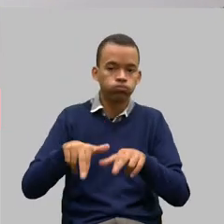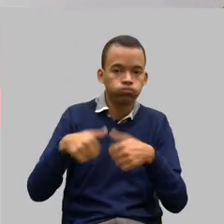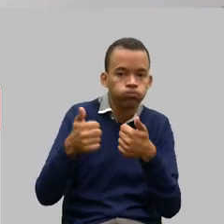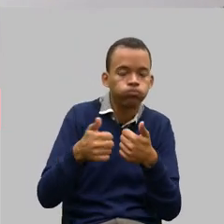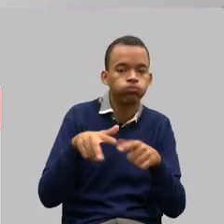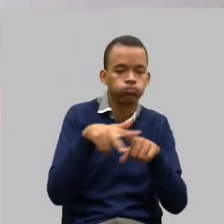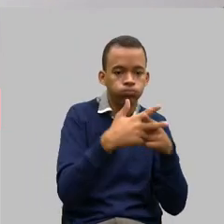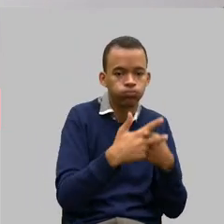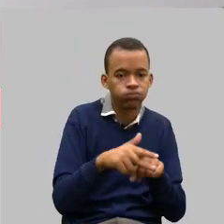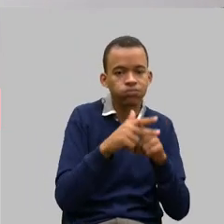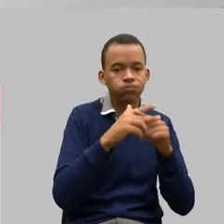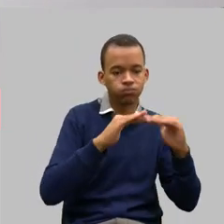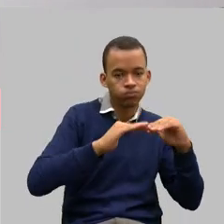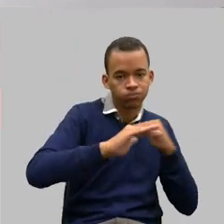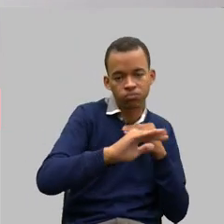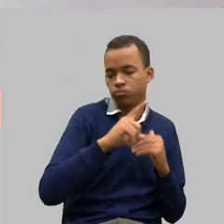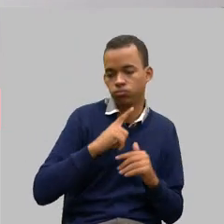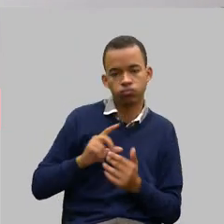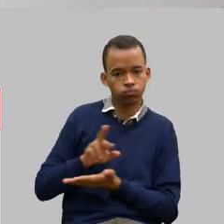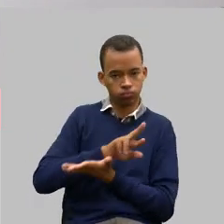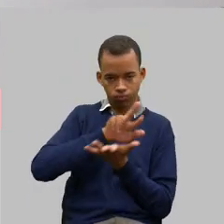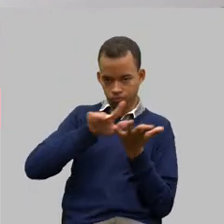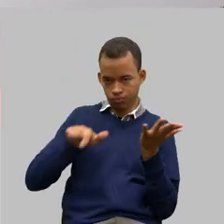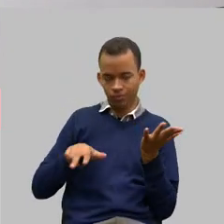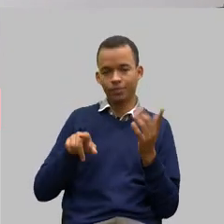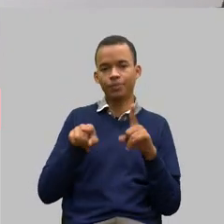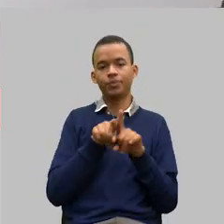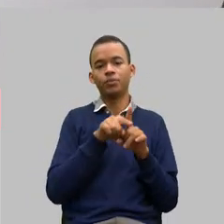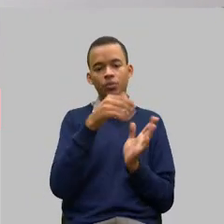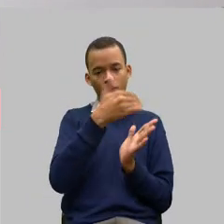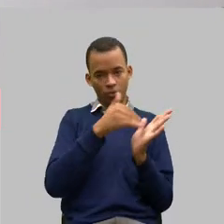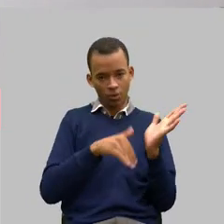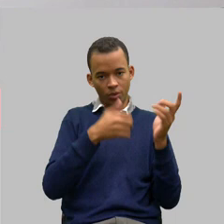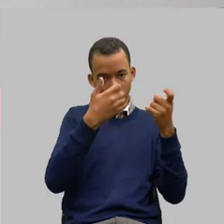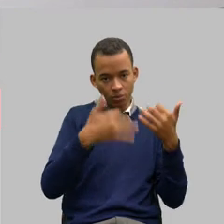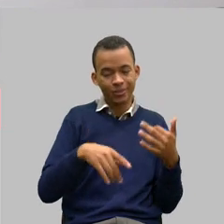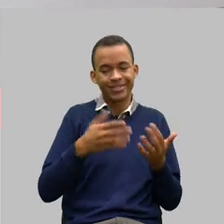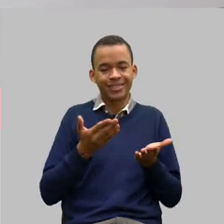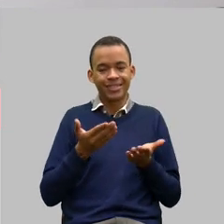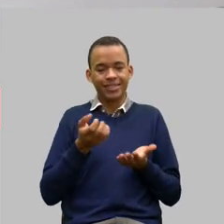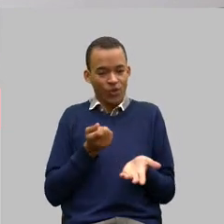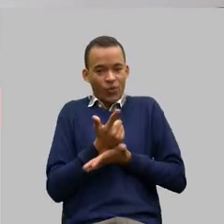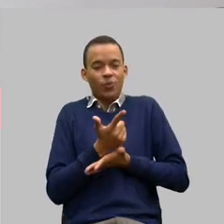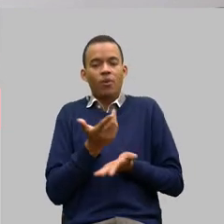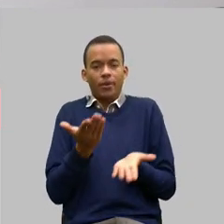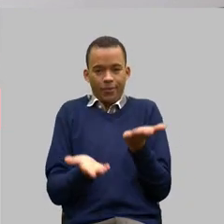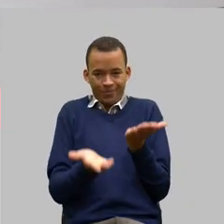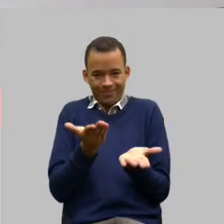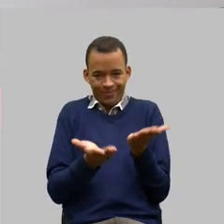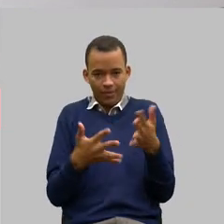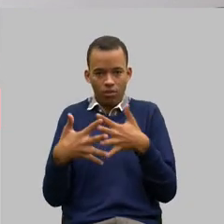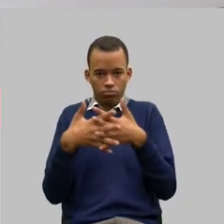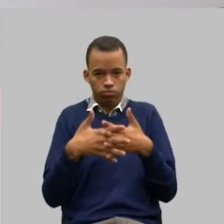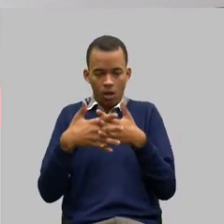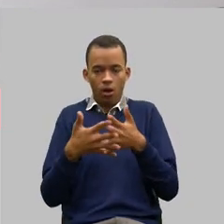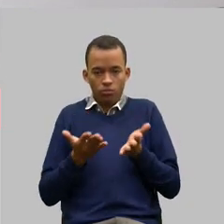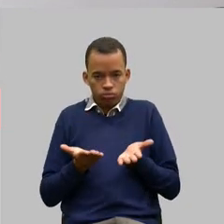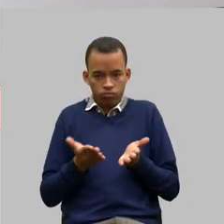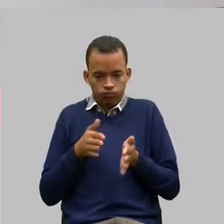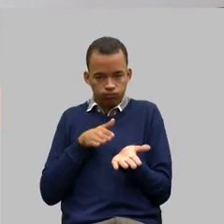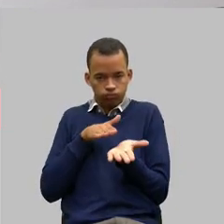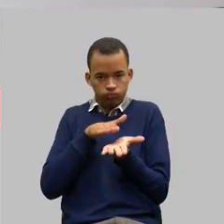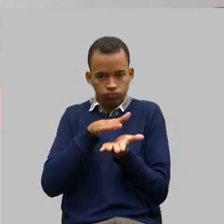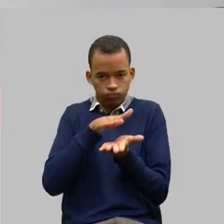de pavimentação eh e por fim o secretário também pontuou a questão das Balanças a gente tem feito um trabalho grande